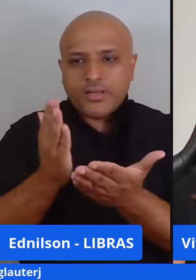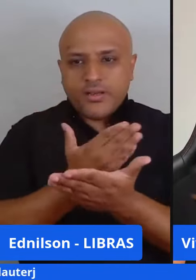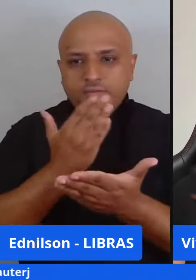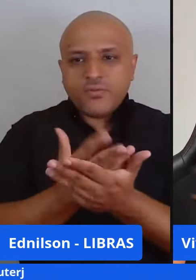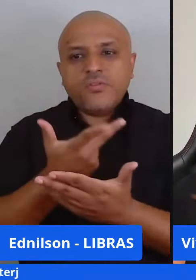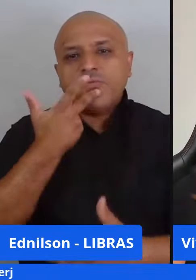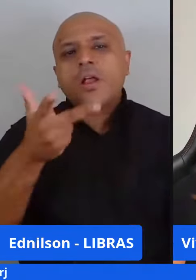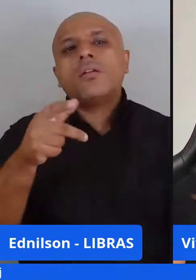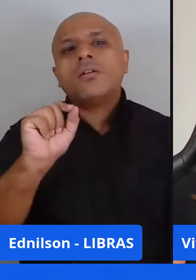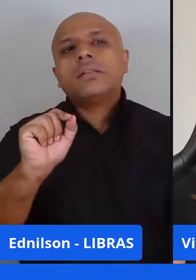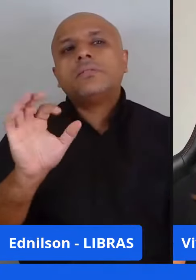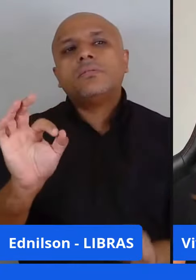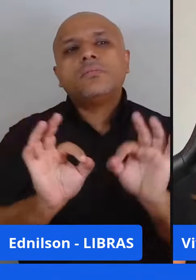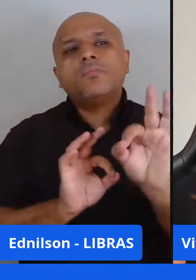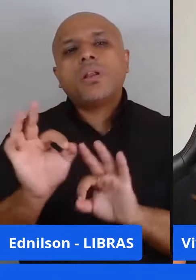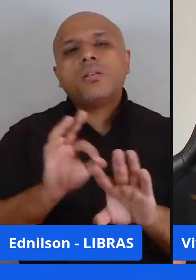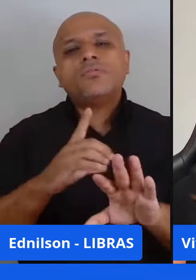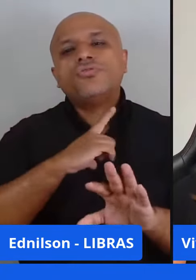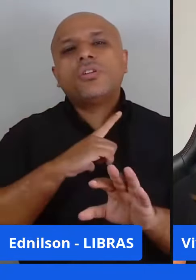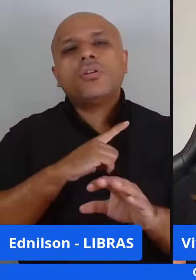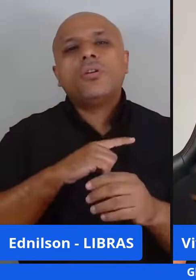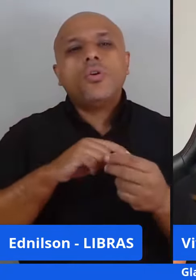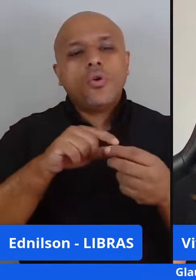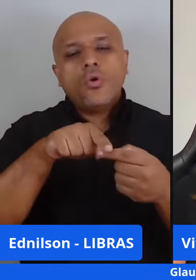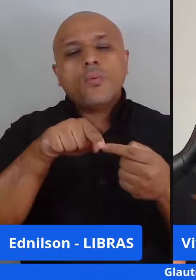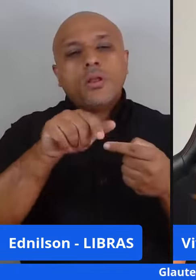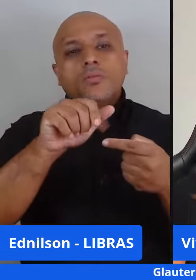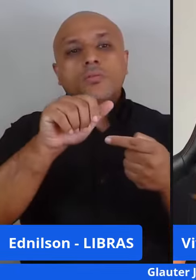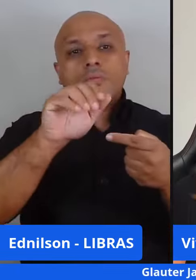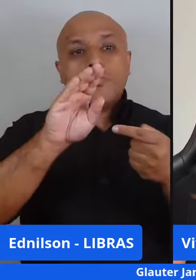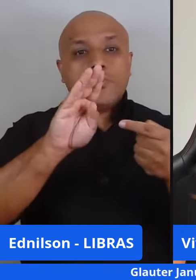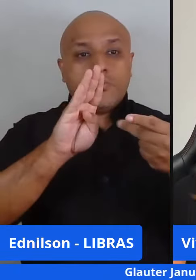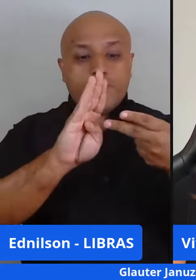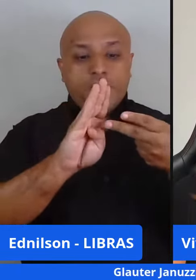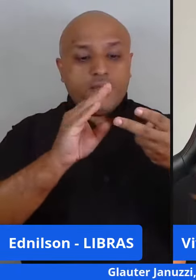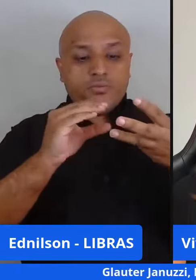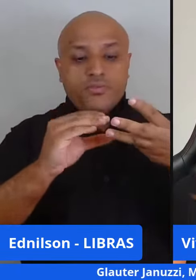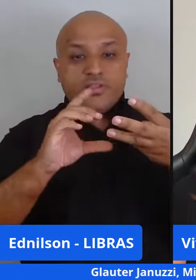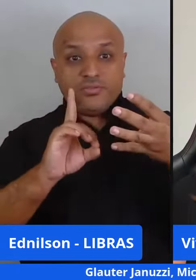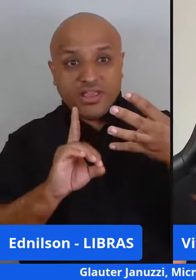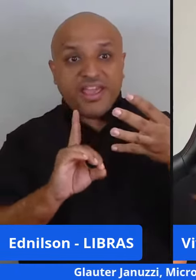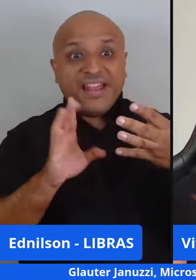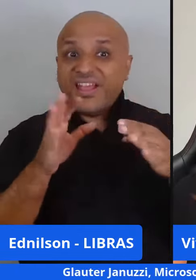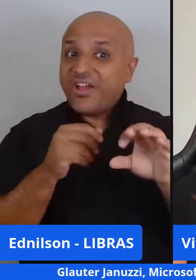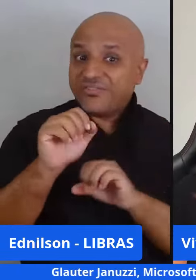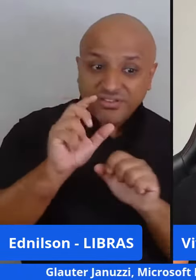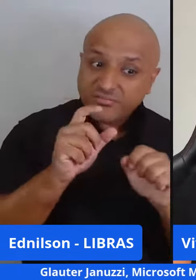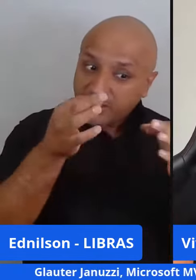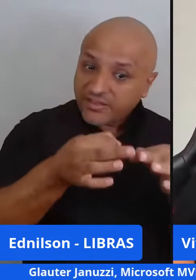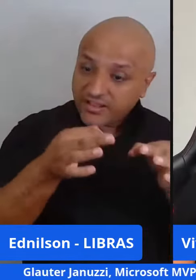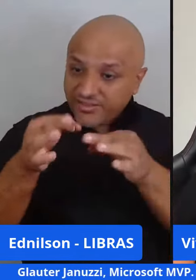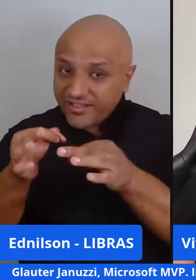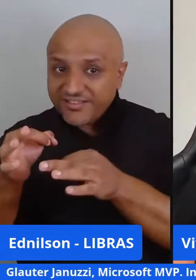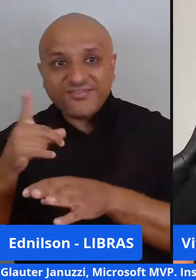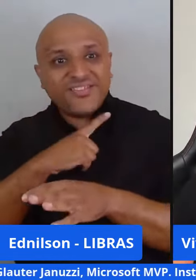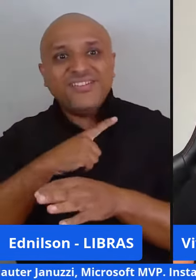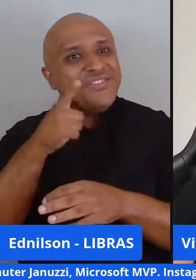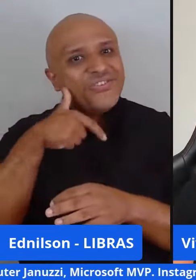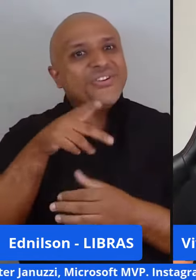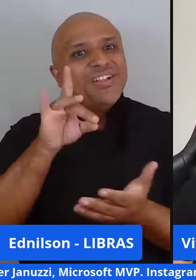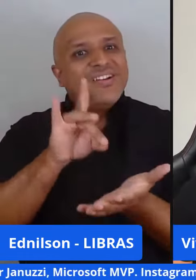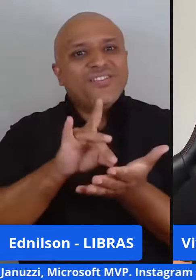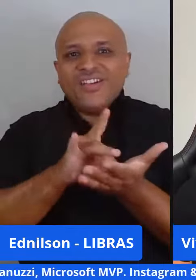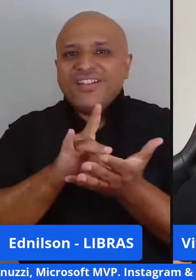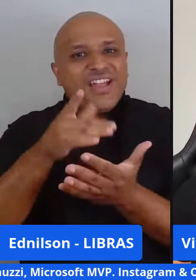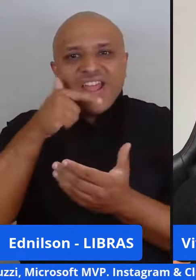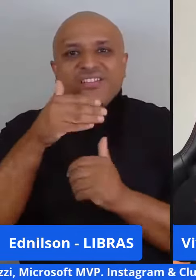falou para eles do plano e tinha lá o plano B e C e o D não se não der certo isso aqui a gente vai fazer outra coisa e tudo mais vamos continuar trabalhando e aí isso na verdade ele acabou